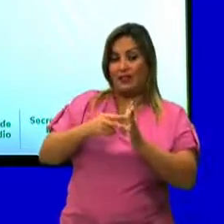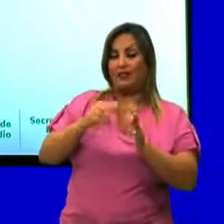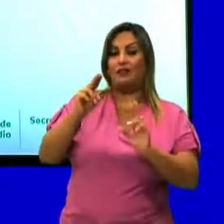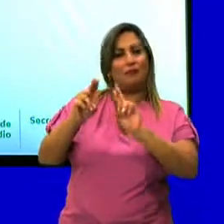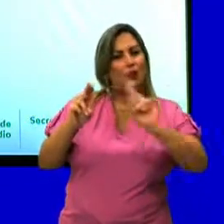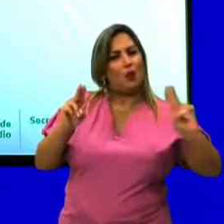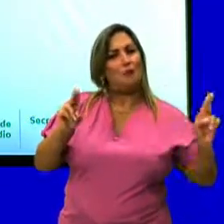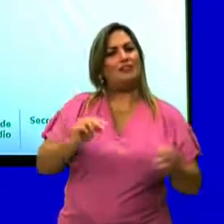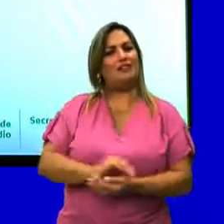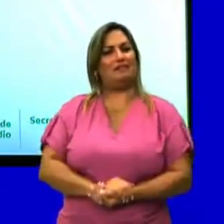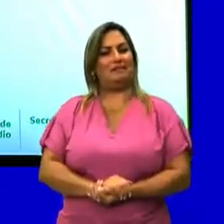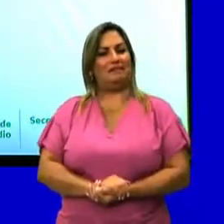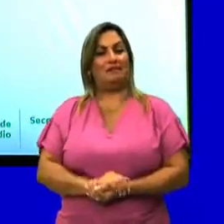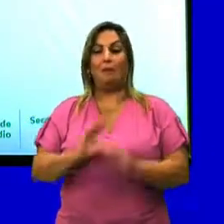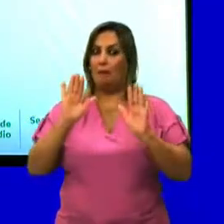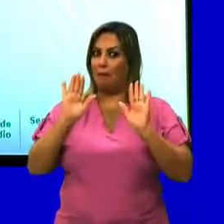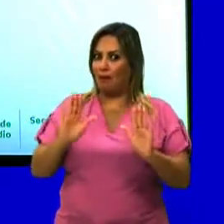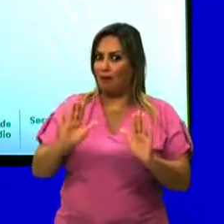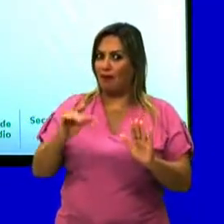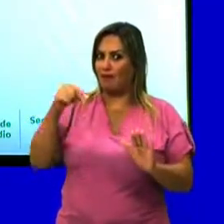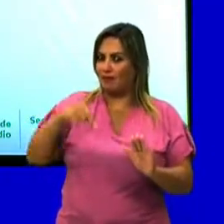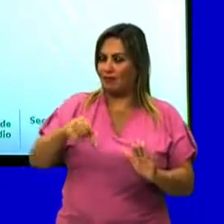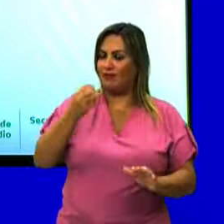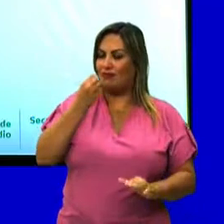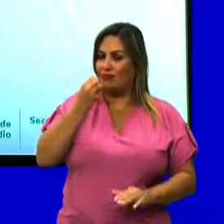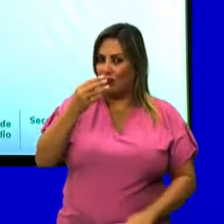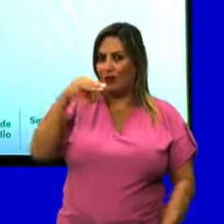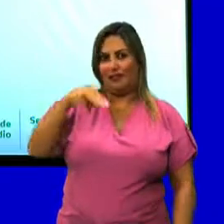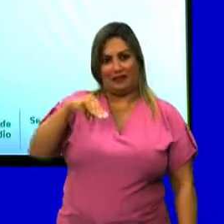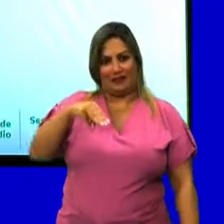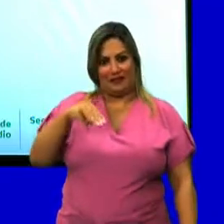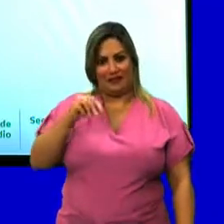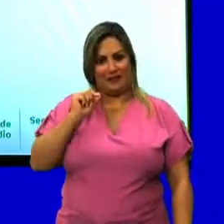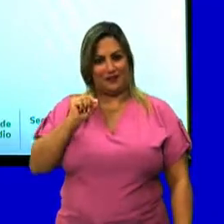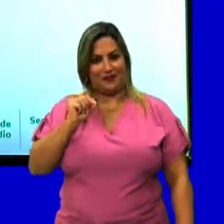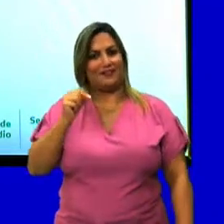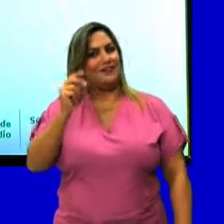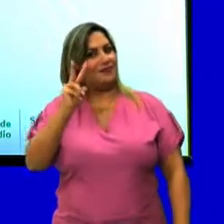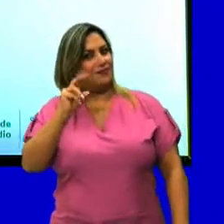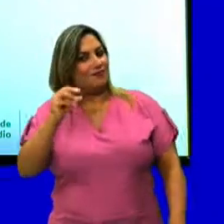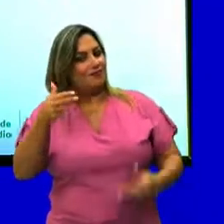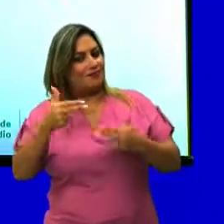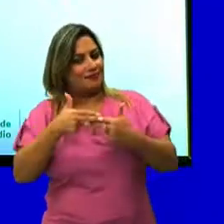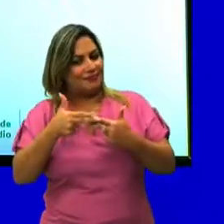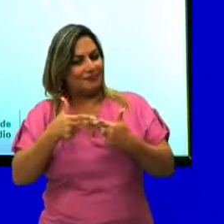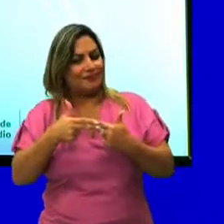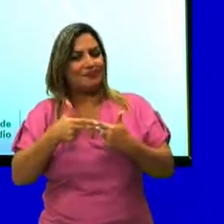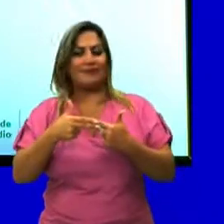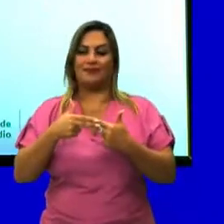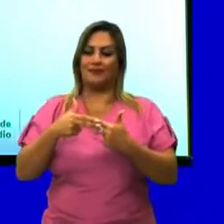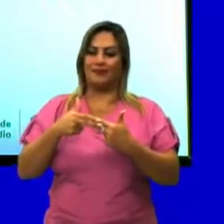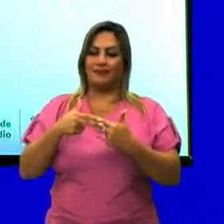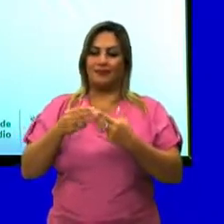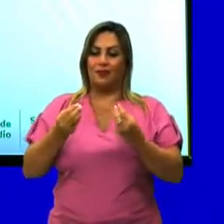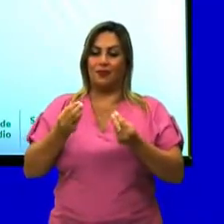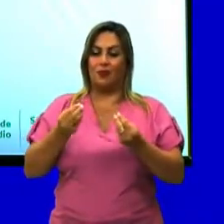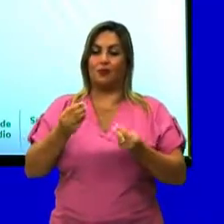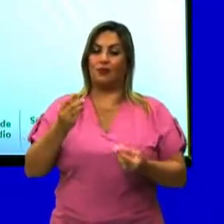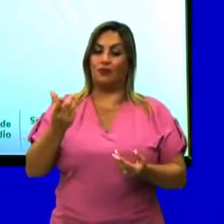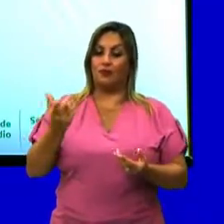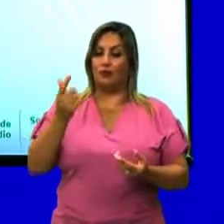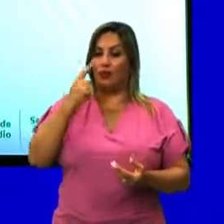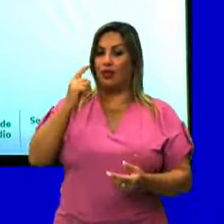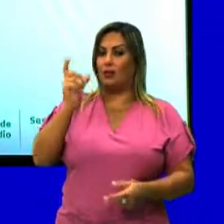nome mas aqui na boa a temática da matemática eu vou usar esse aqui ó como